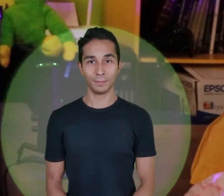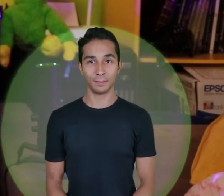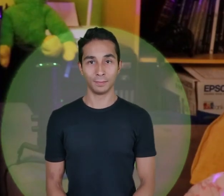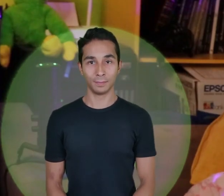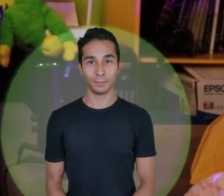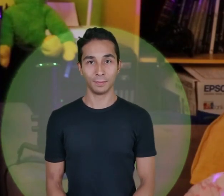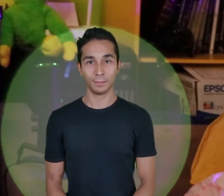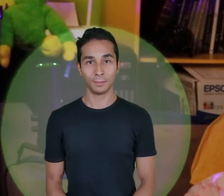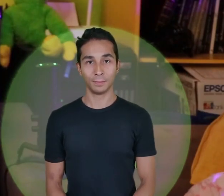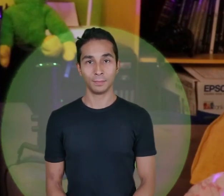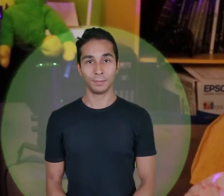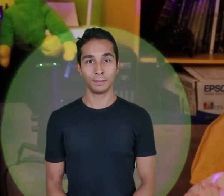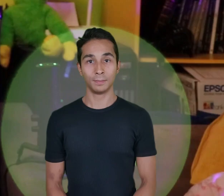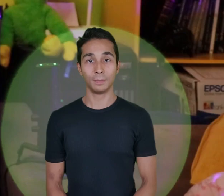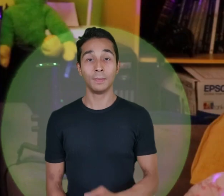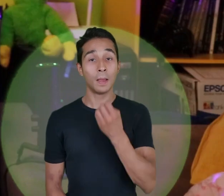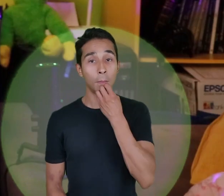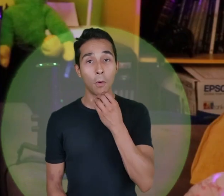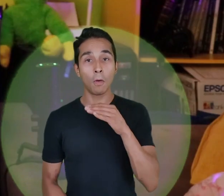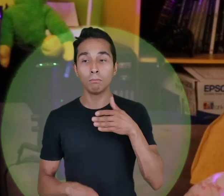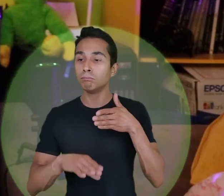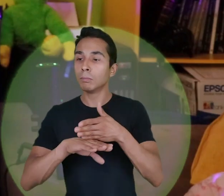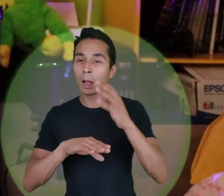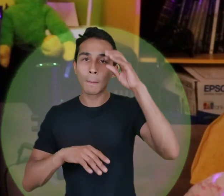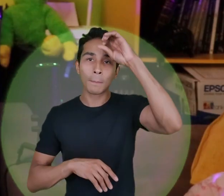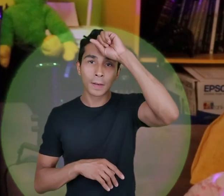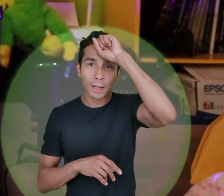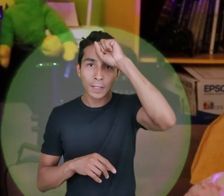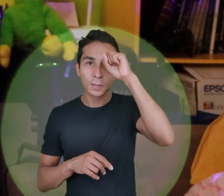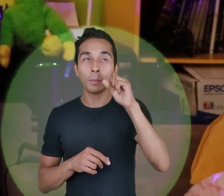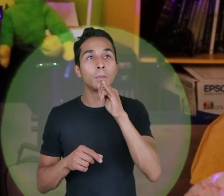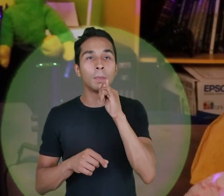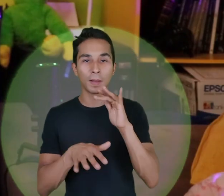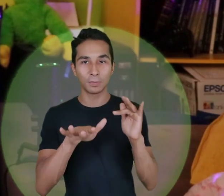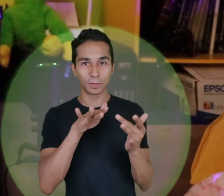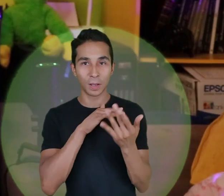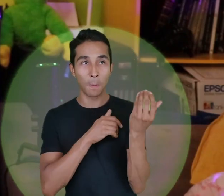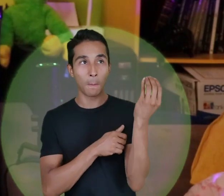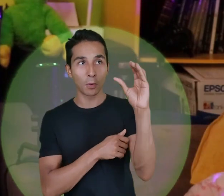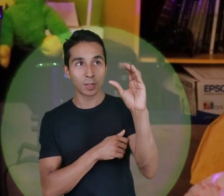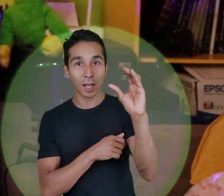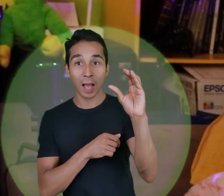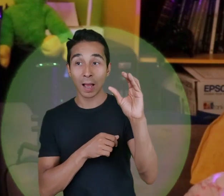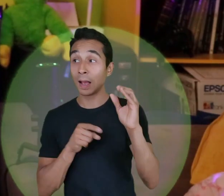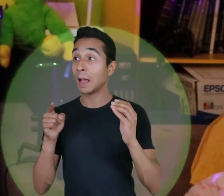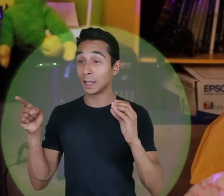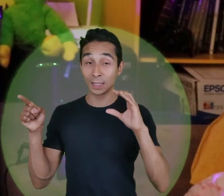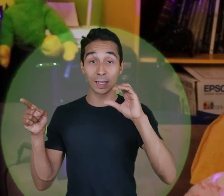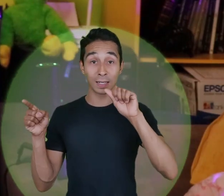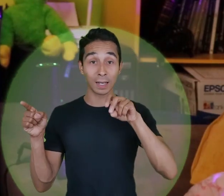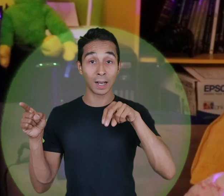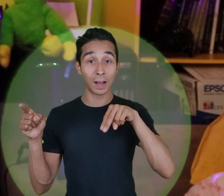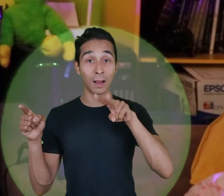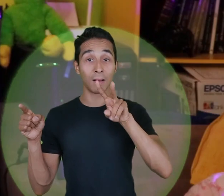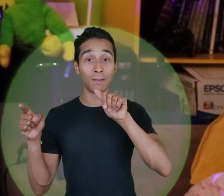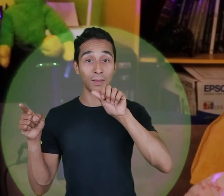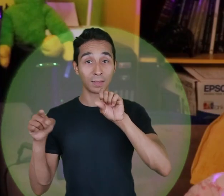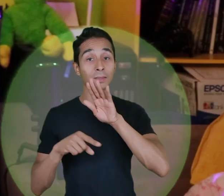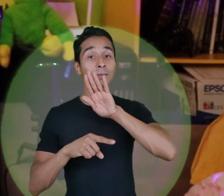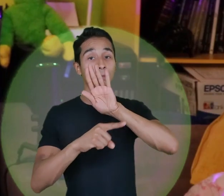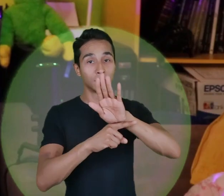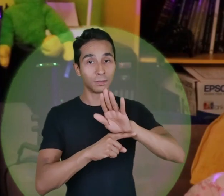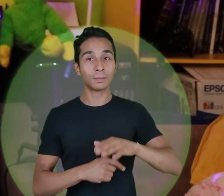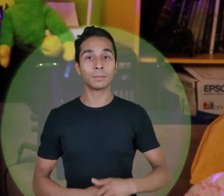vezes você vai ter que, tipo assim, se desdobrar, ter que aprender outras técnicas, né, tipo, ter que postar nas redes sociais, então, tipo, é uma boa ferramenta para você